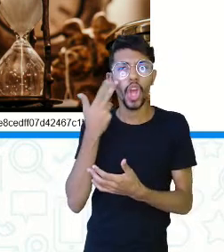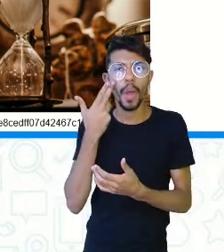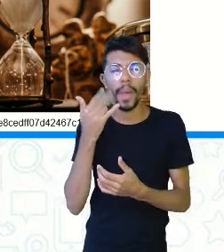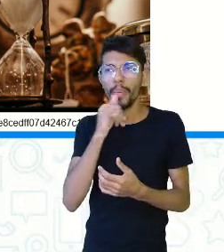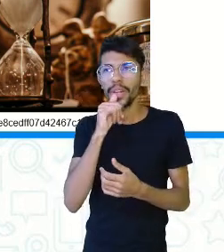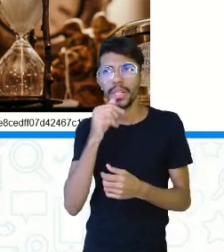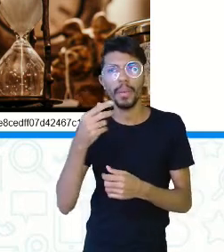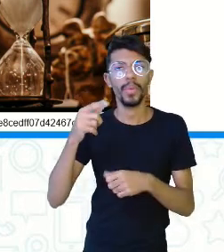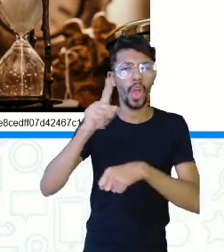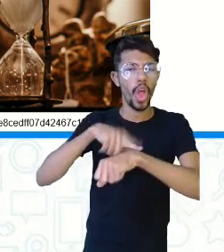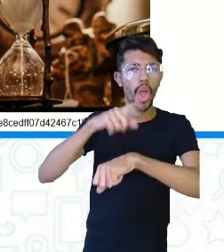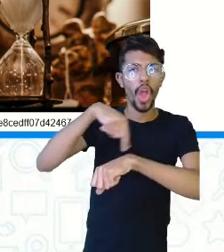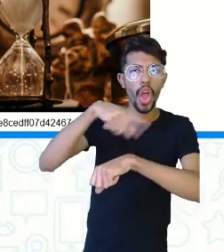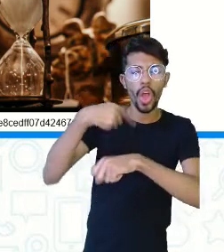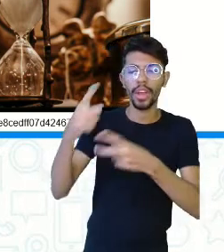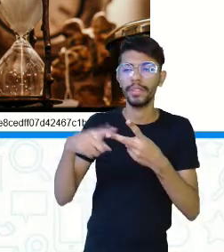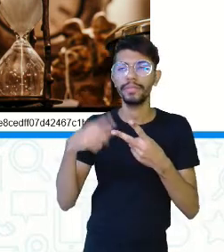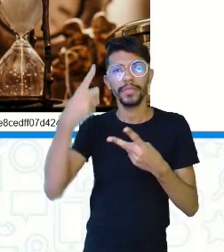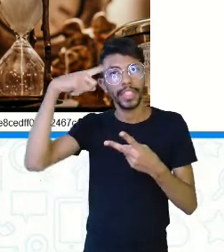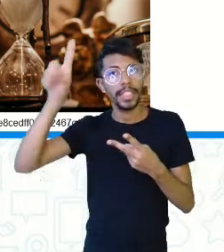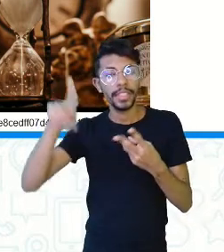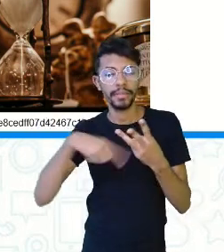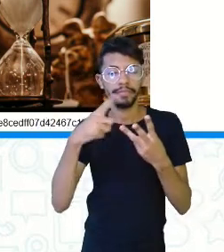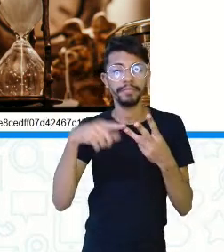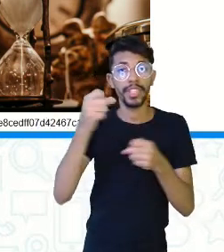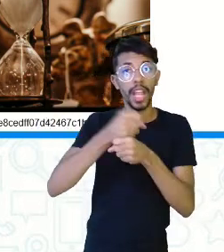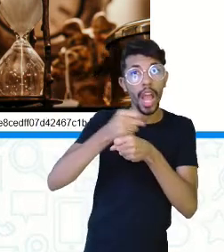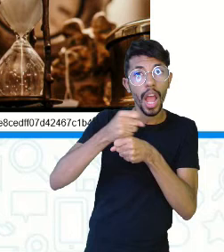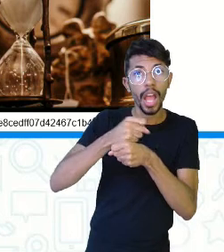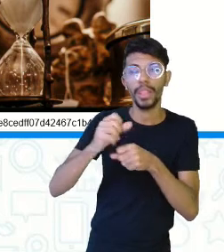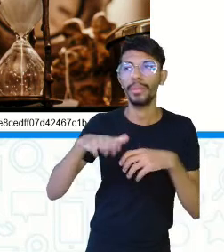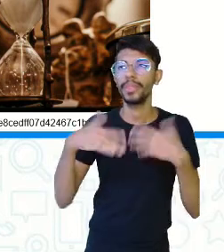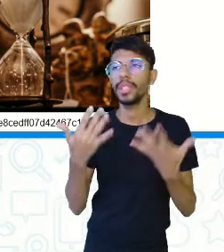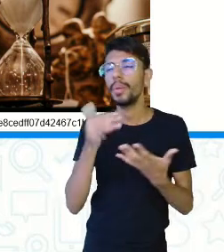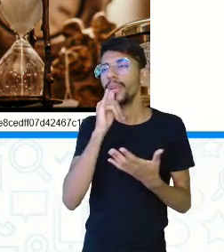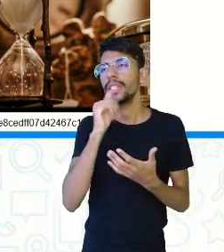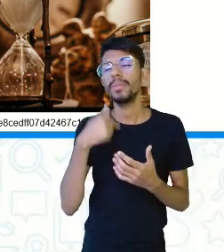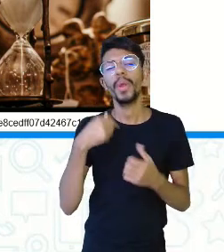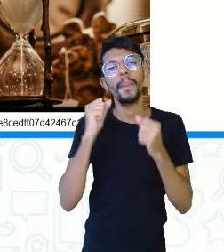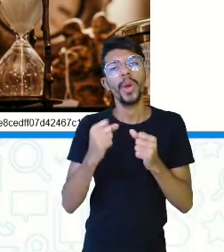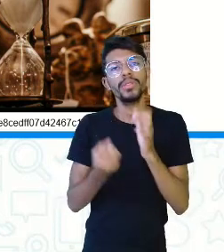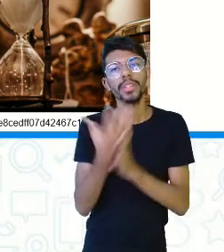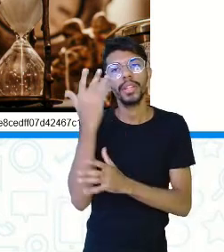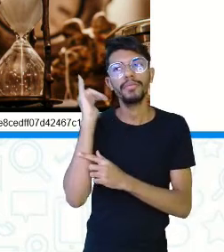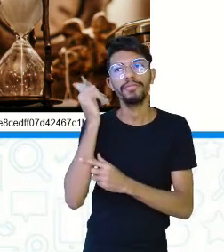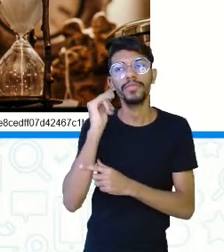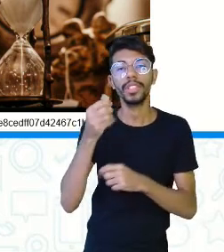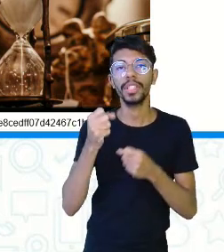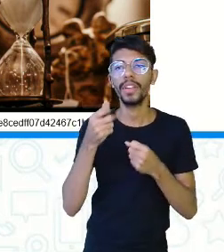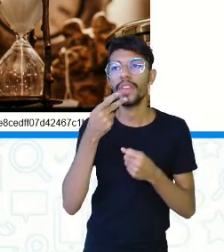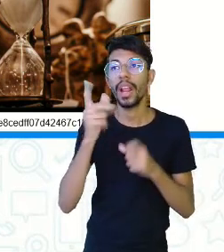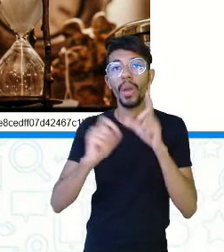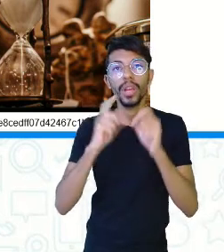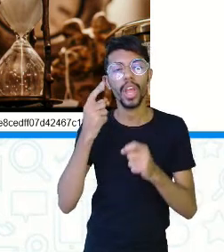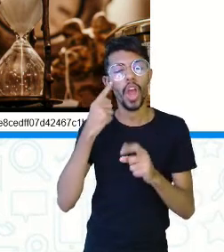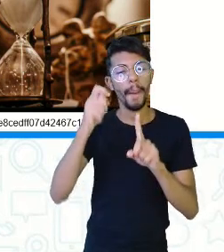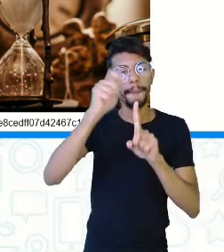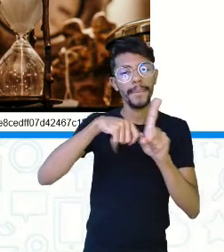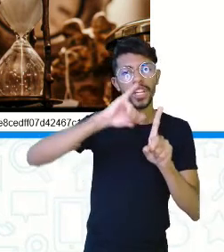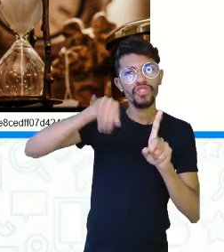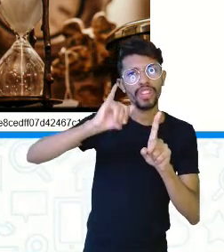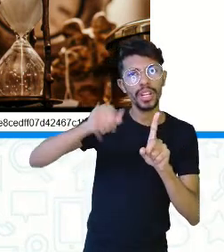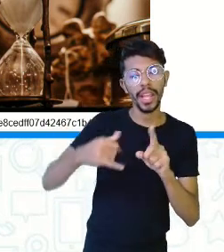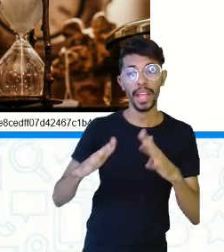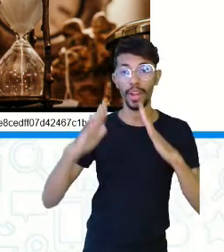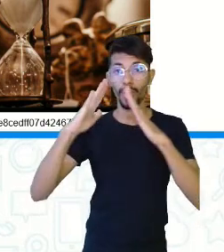dias, anos. Por exemplo, eu posso criar um conto e dizer assim, no mês de janeiro, na casa da vovó. Então,